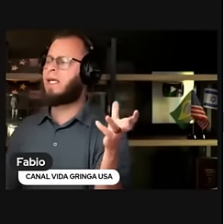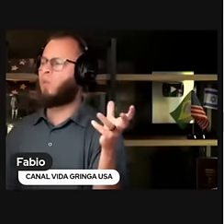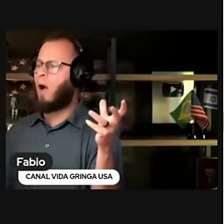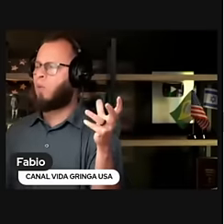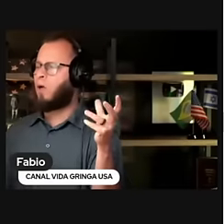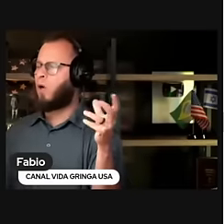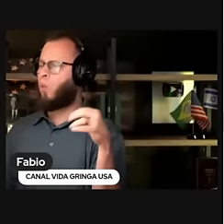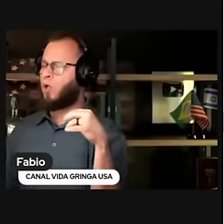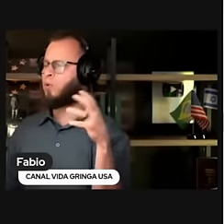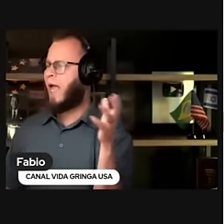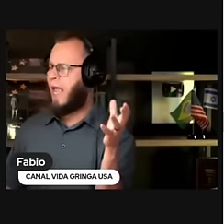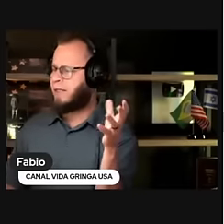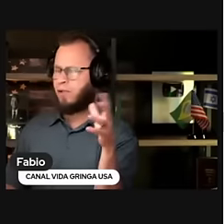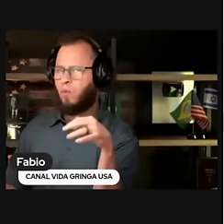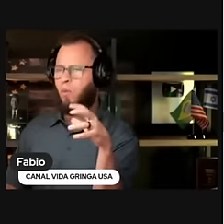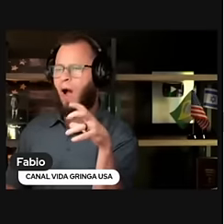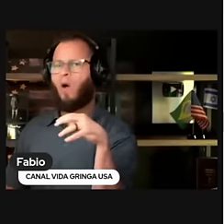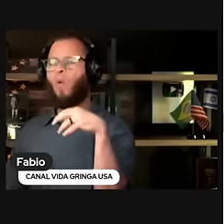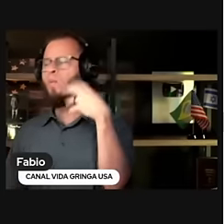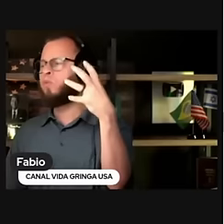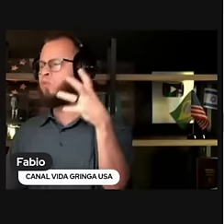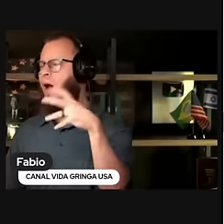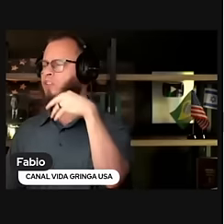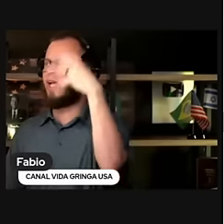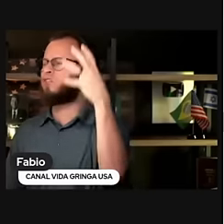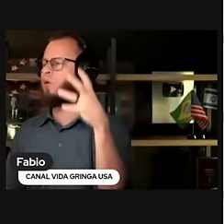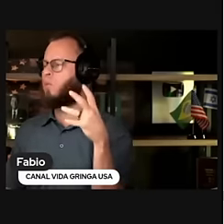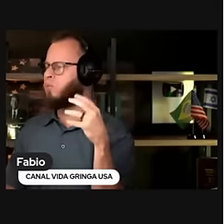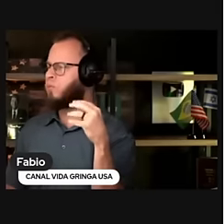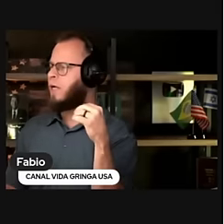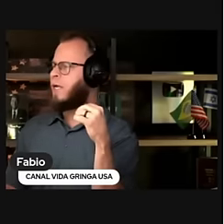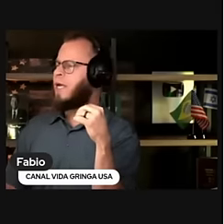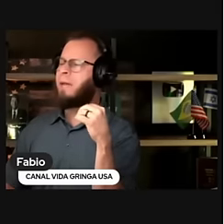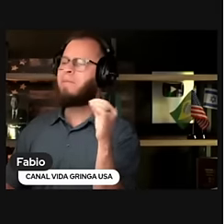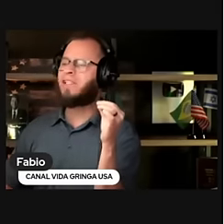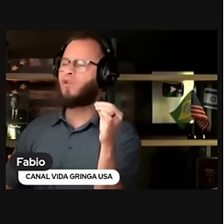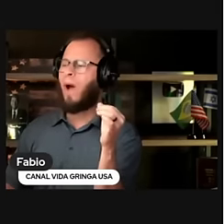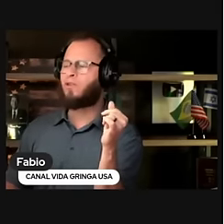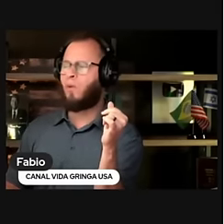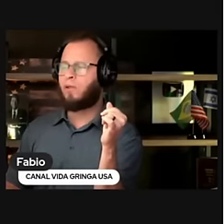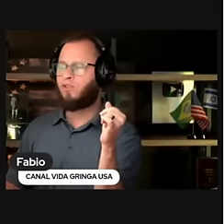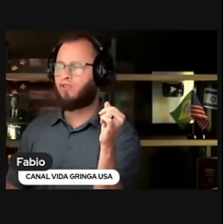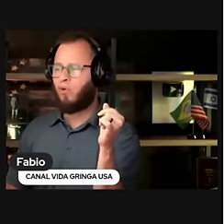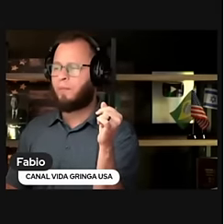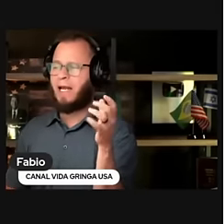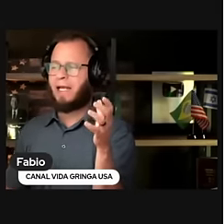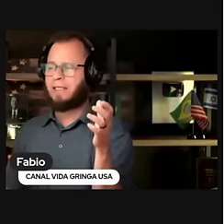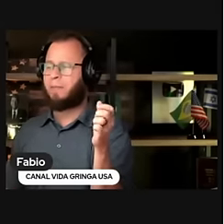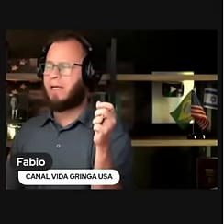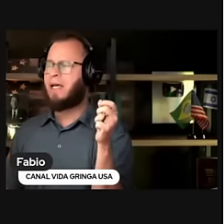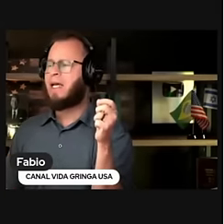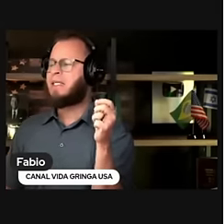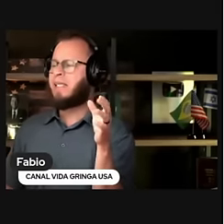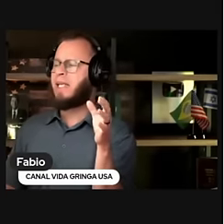guia anual World ahead quer dizer o mundo diante é o mundo que mais 4 anos de trump na Casa